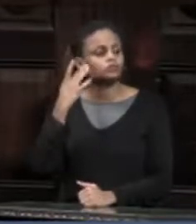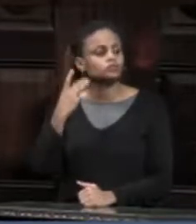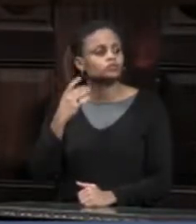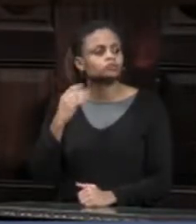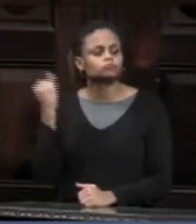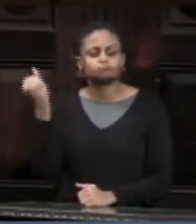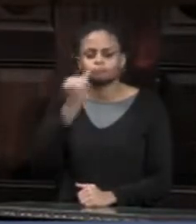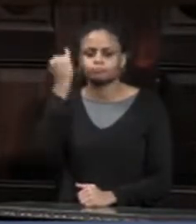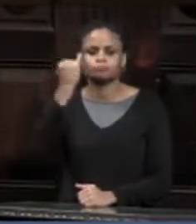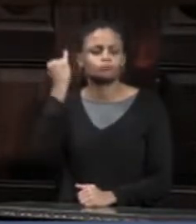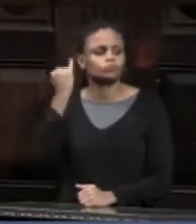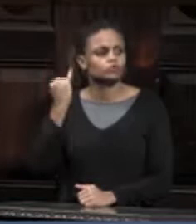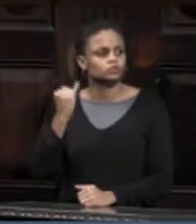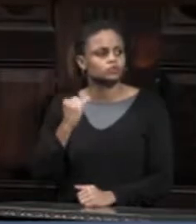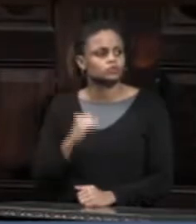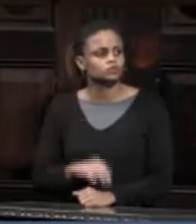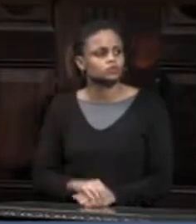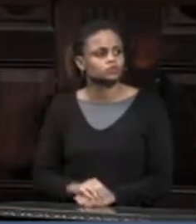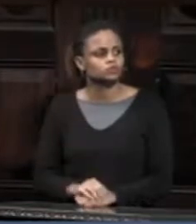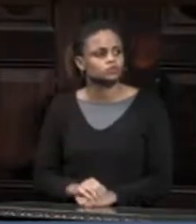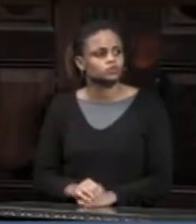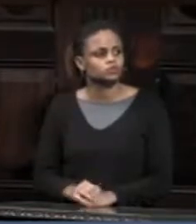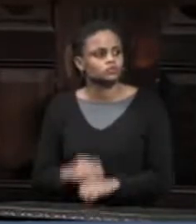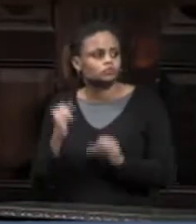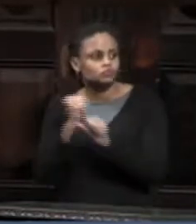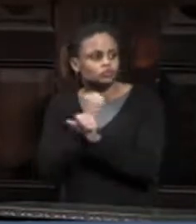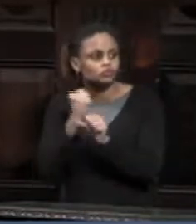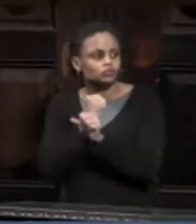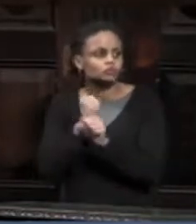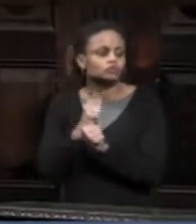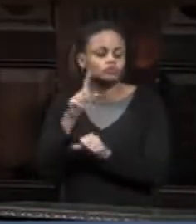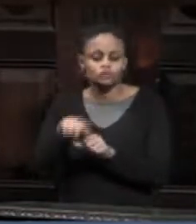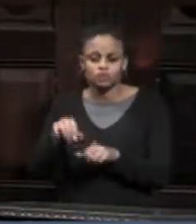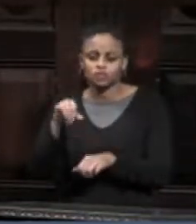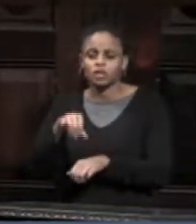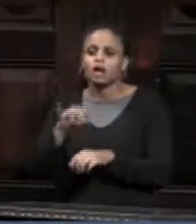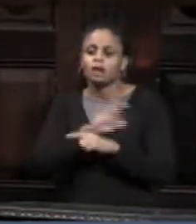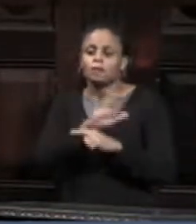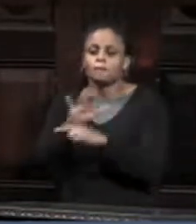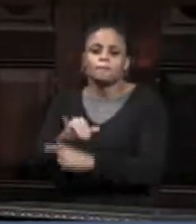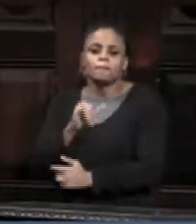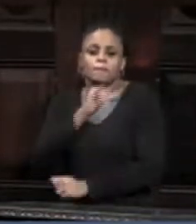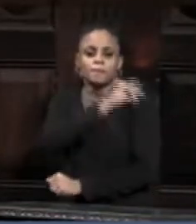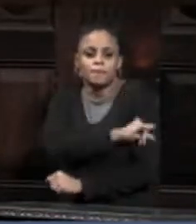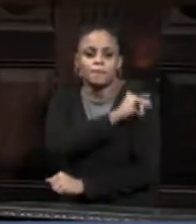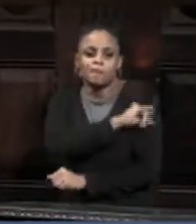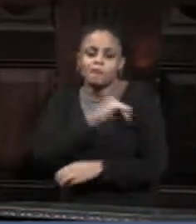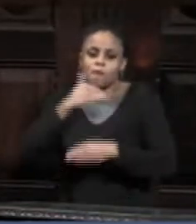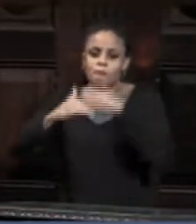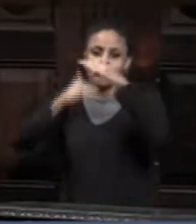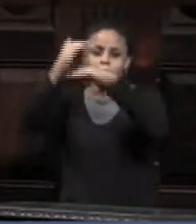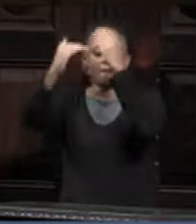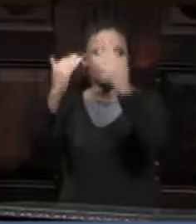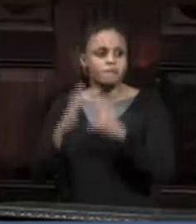significado essencial na construção desse estado do Rio de Janeiro.